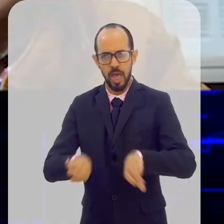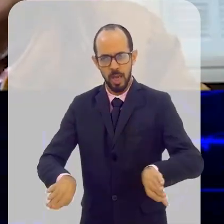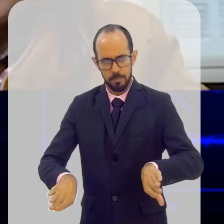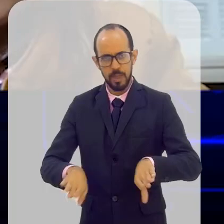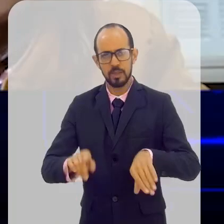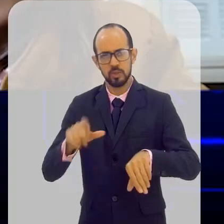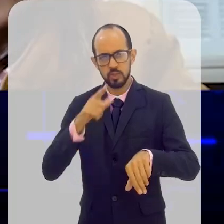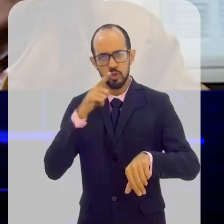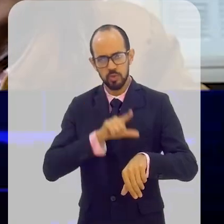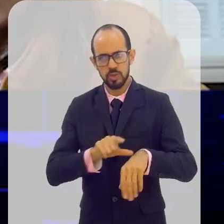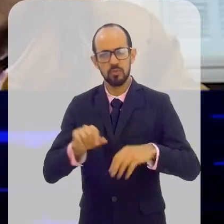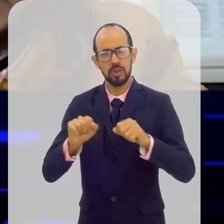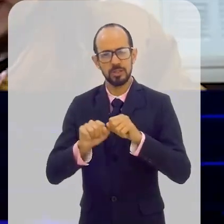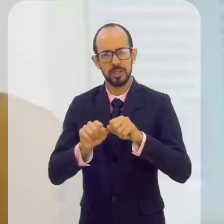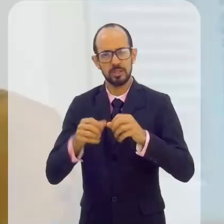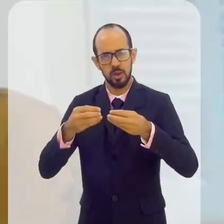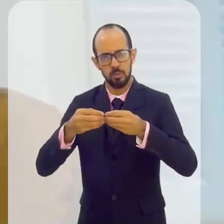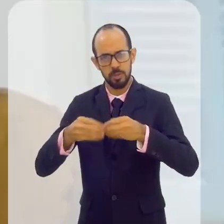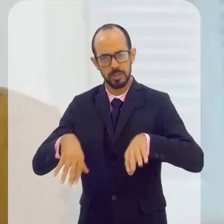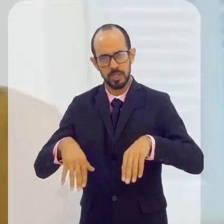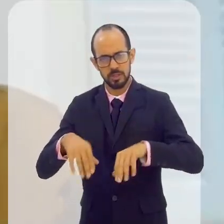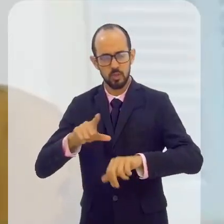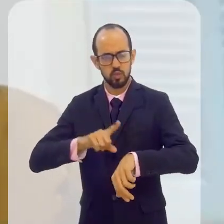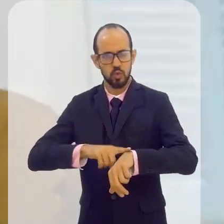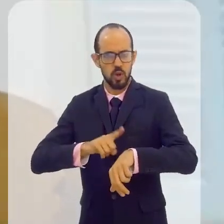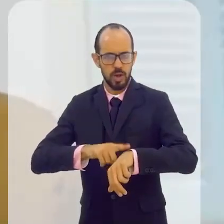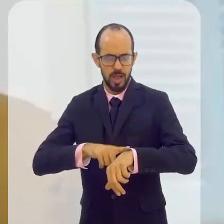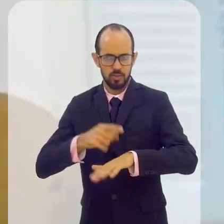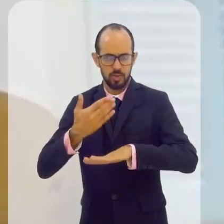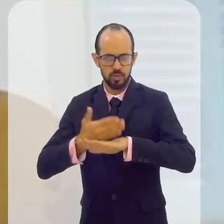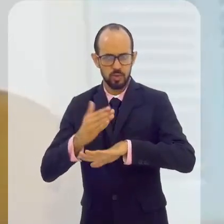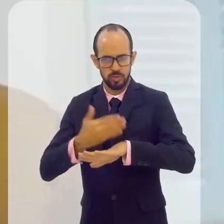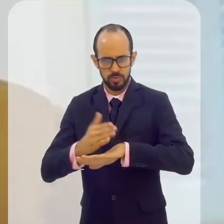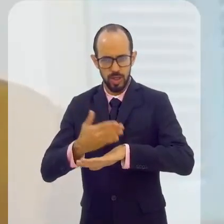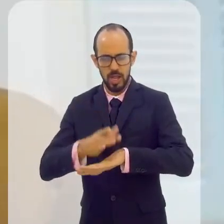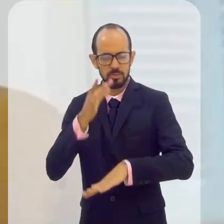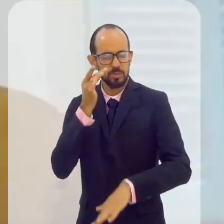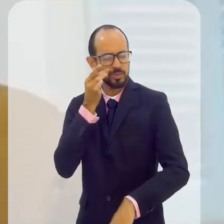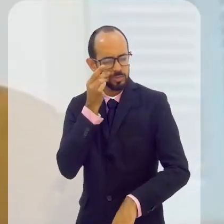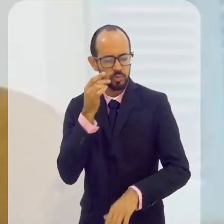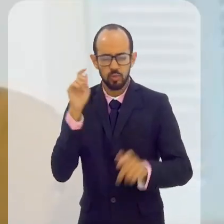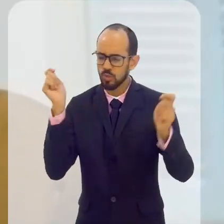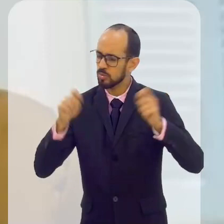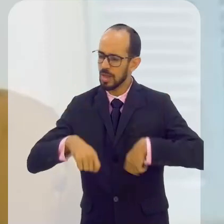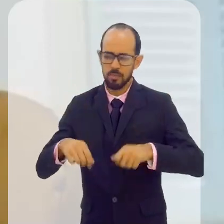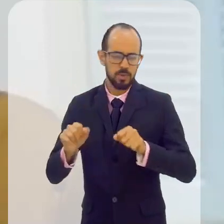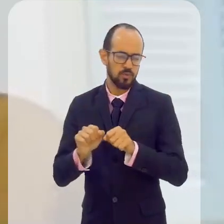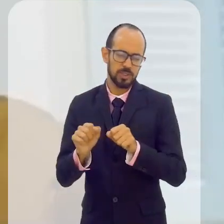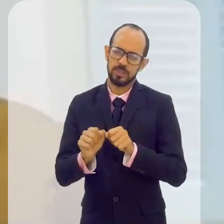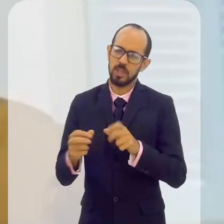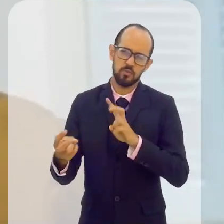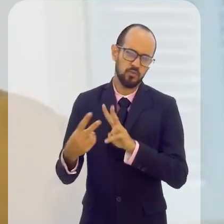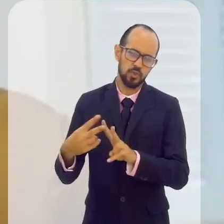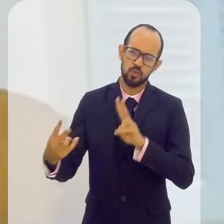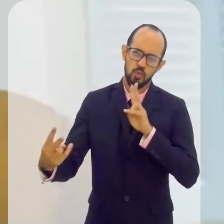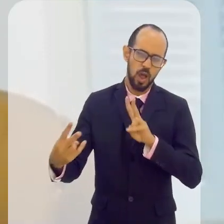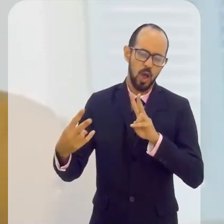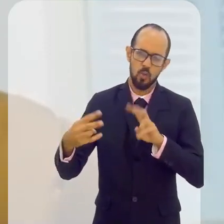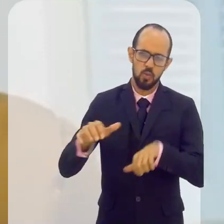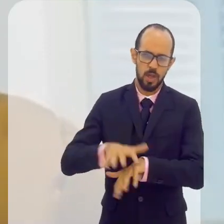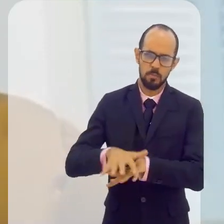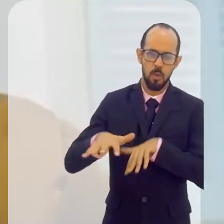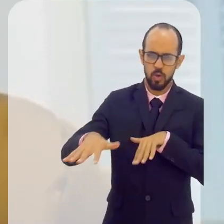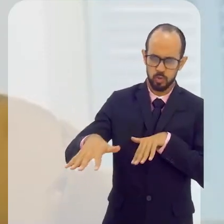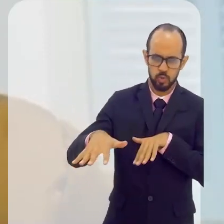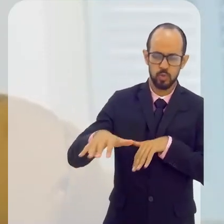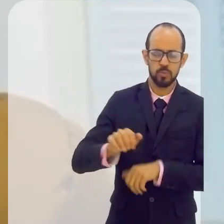reabertura, fazendo essa compensação de carga horária da parte prática, dos estágios, porque isso a gente não consegue transpor, né, para um